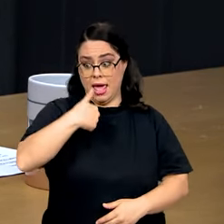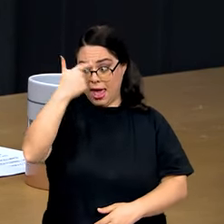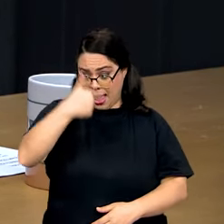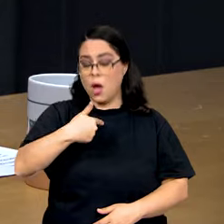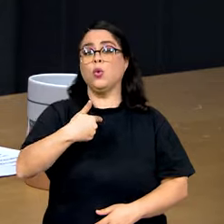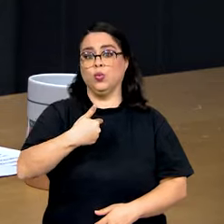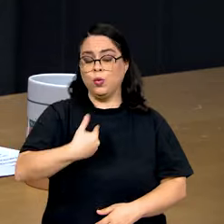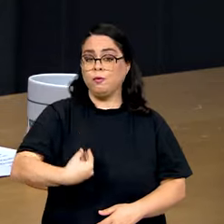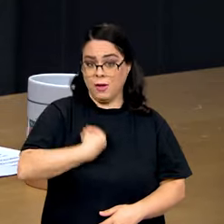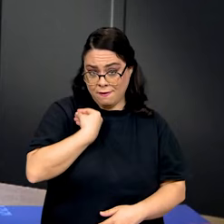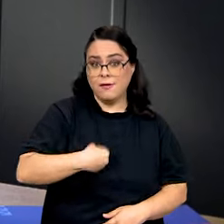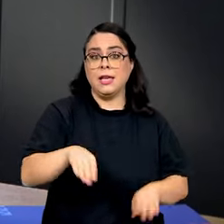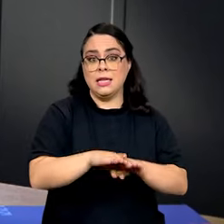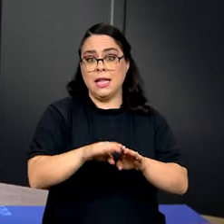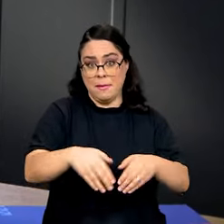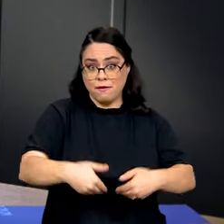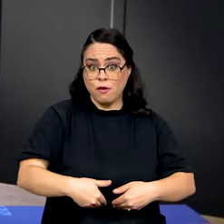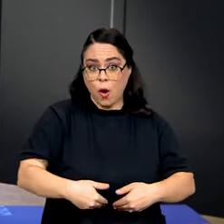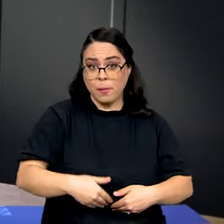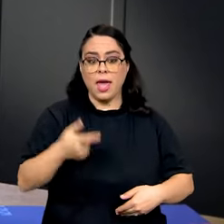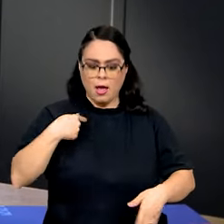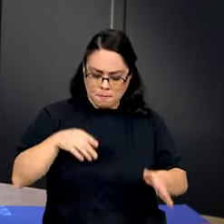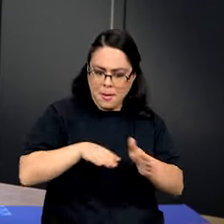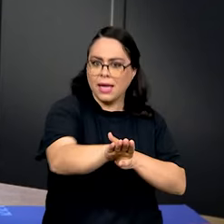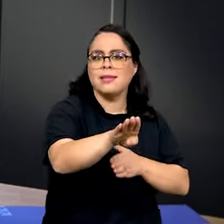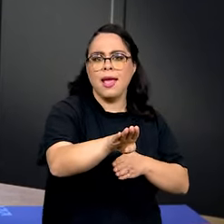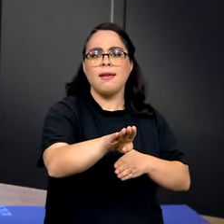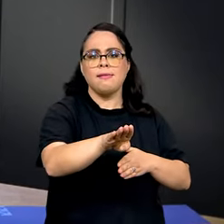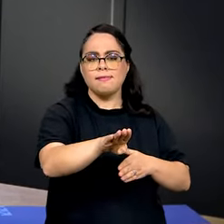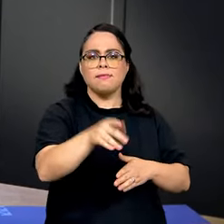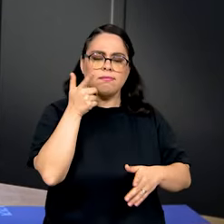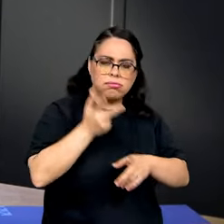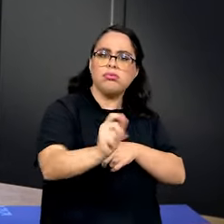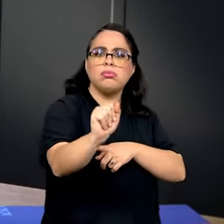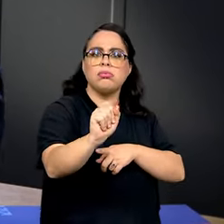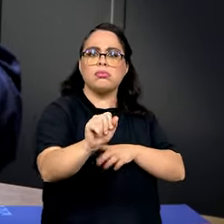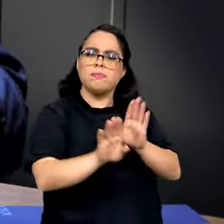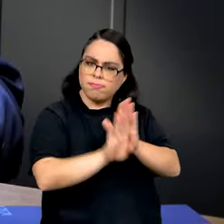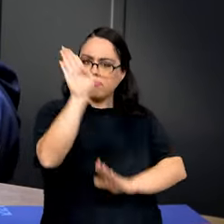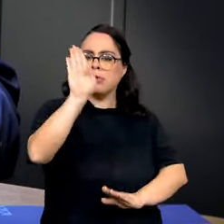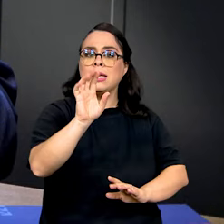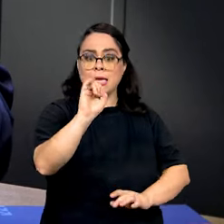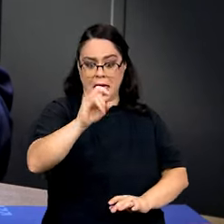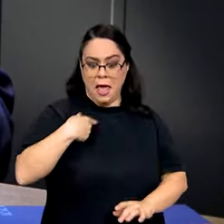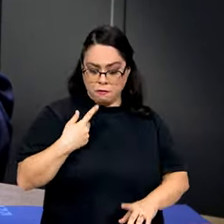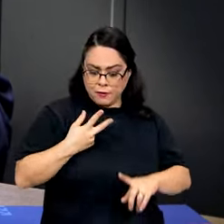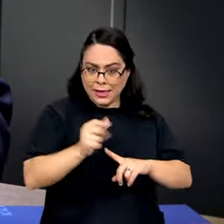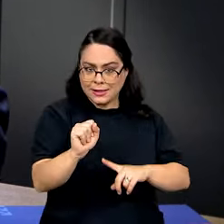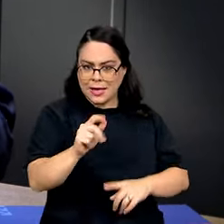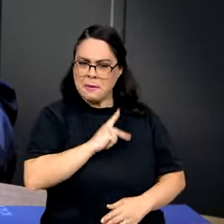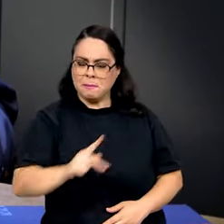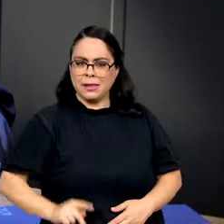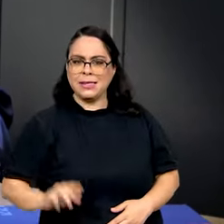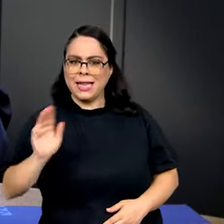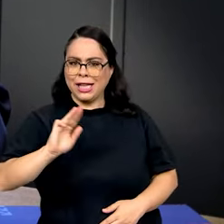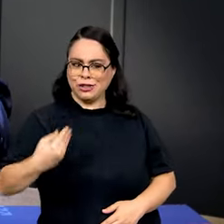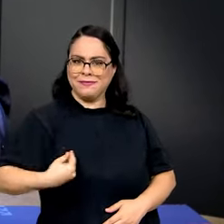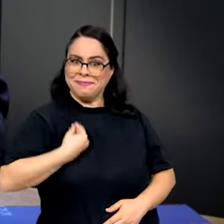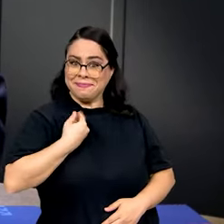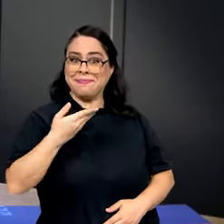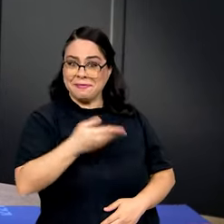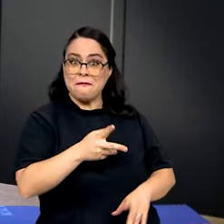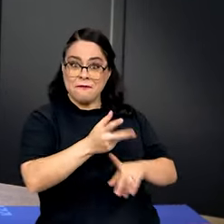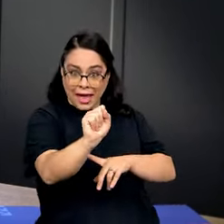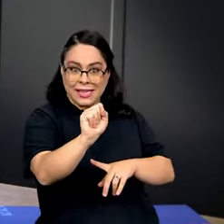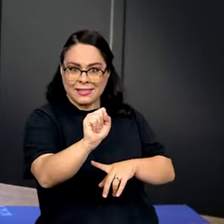eu vivenciei a fome Taís eu superei a fome então se eu venci se o presidente da